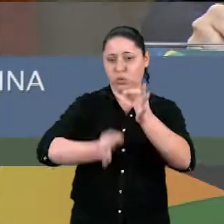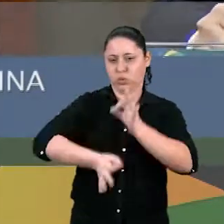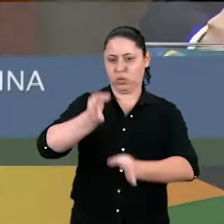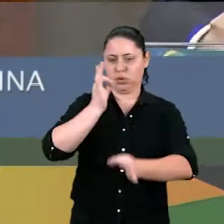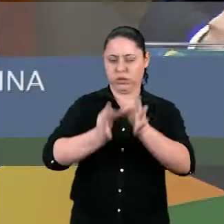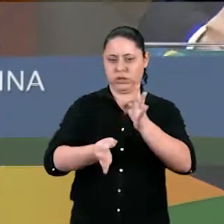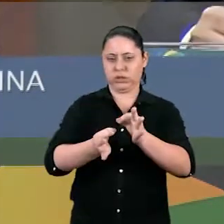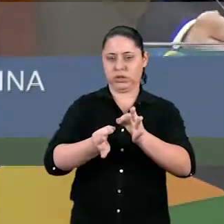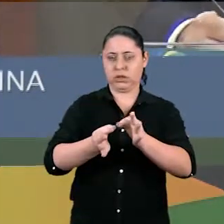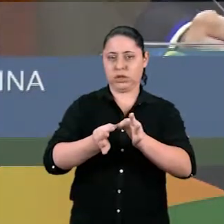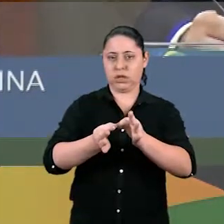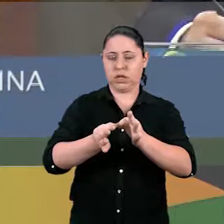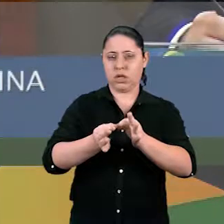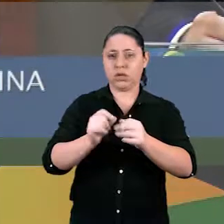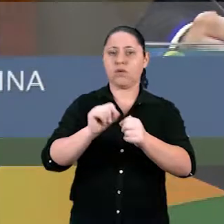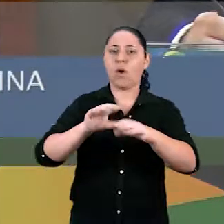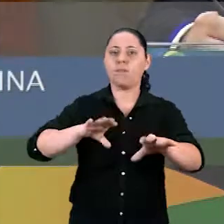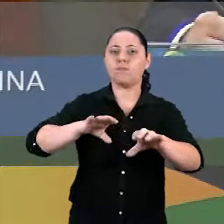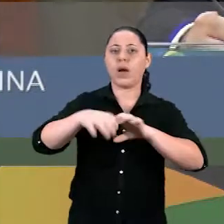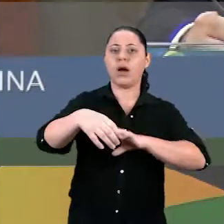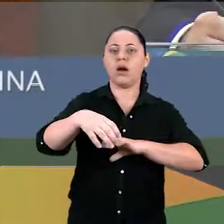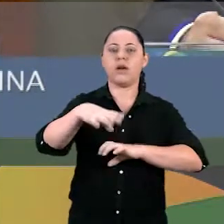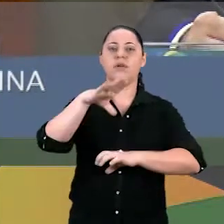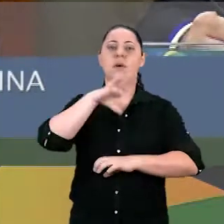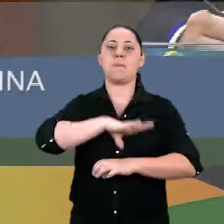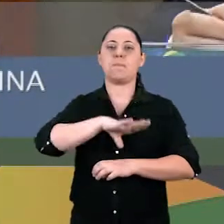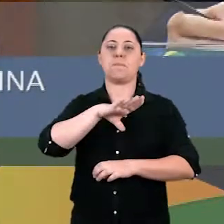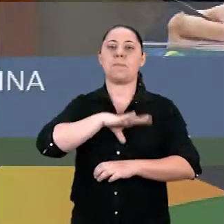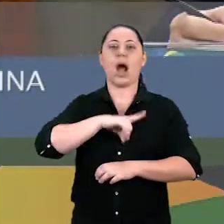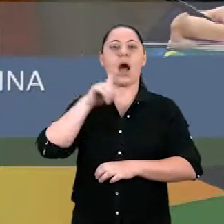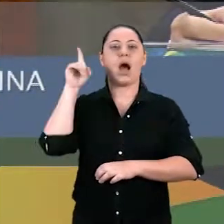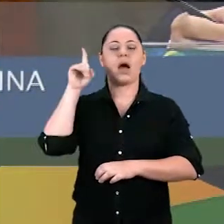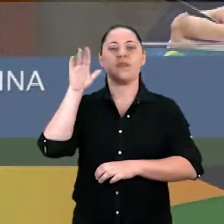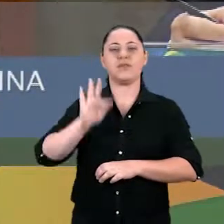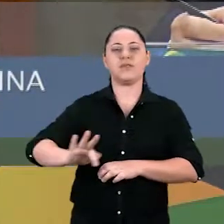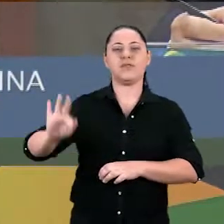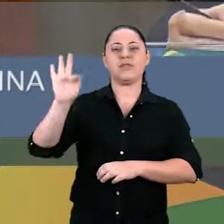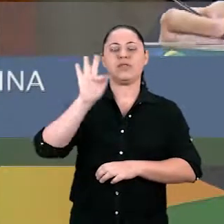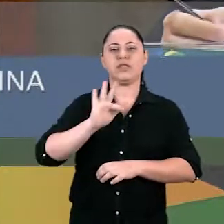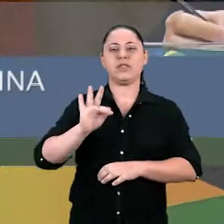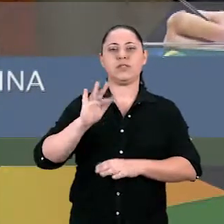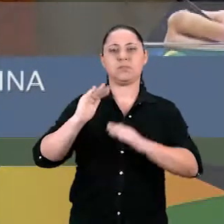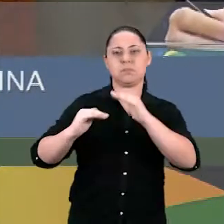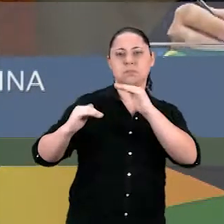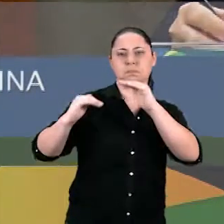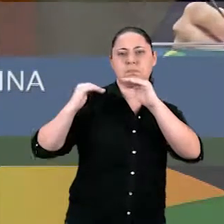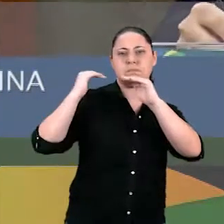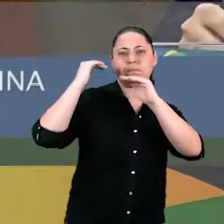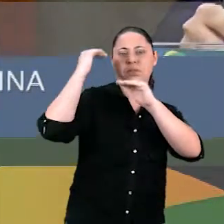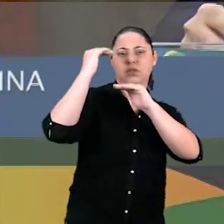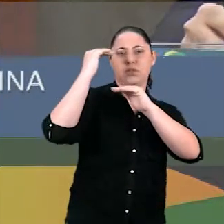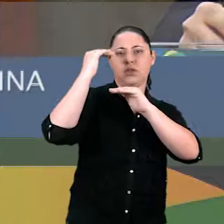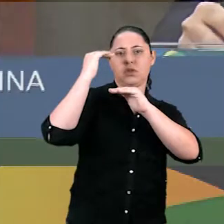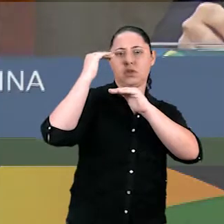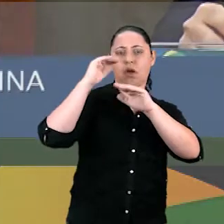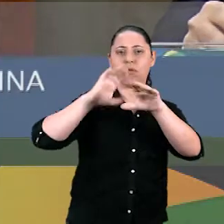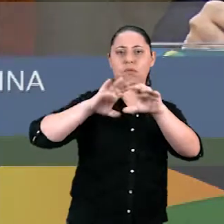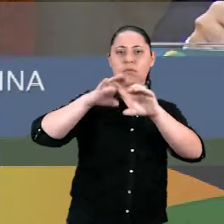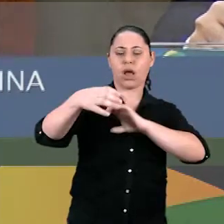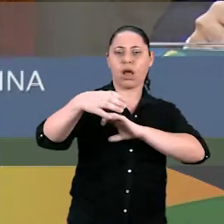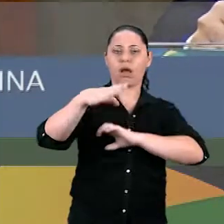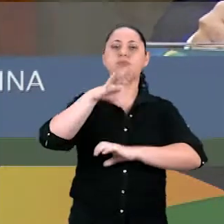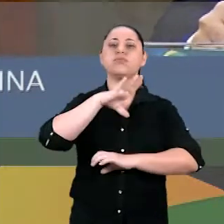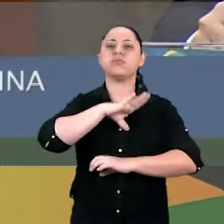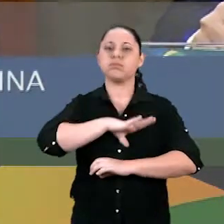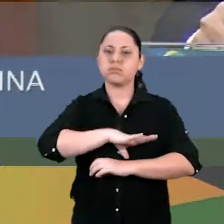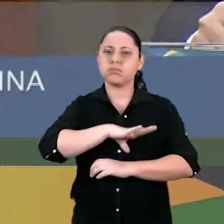na tradição Coimbra, na tradição da mais elevada formação